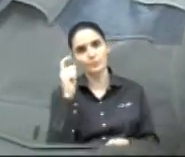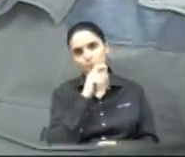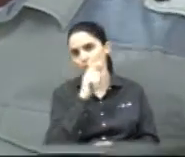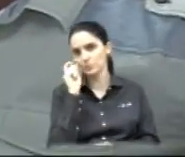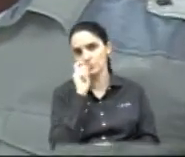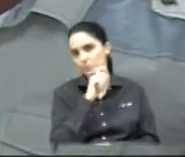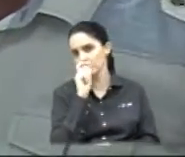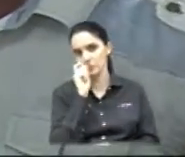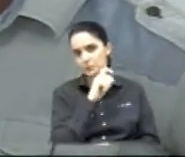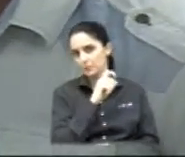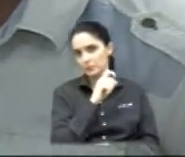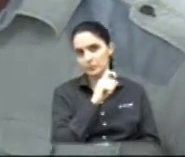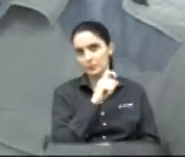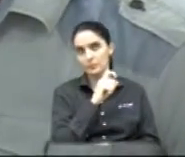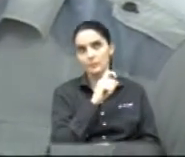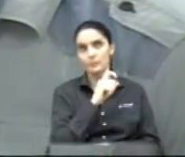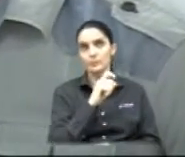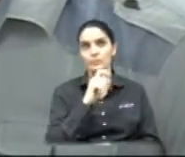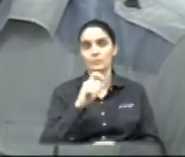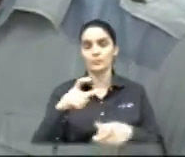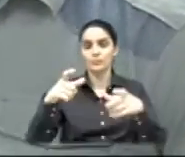Não é verdade. A área